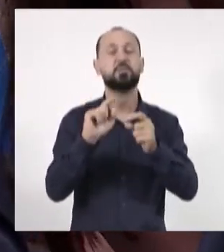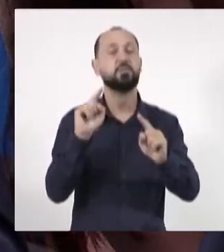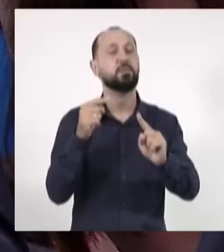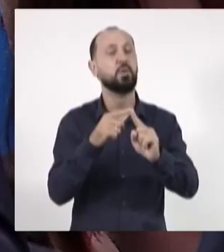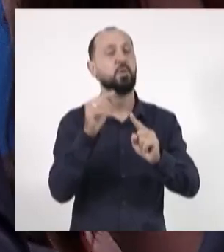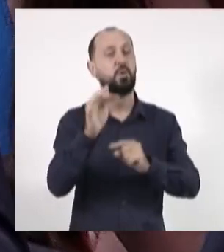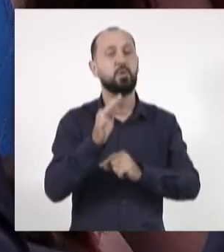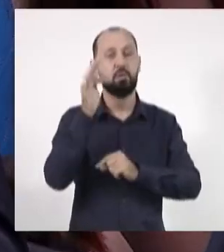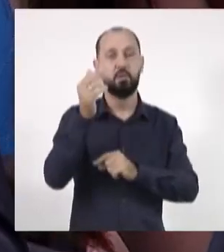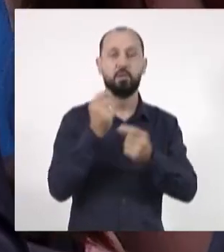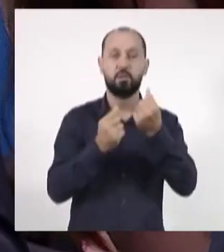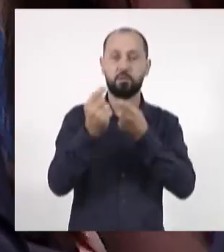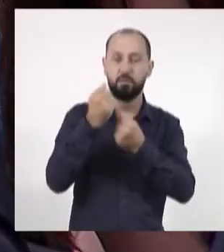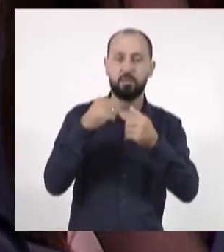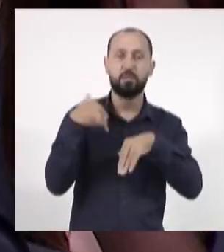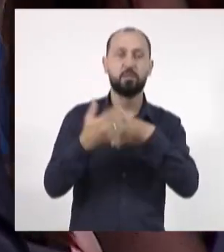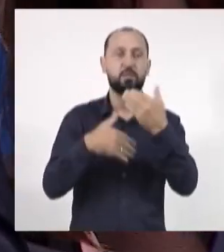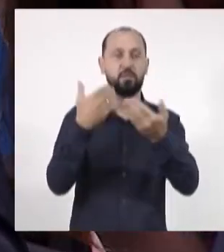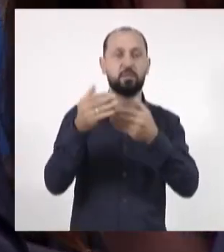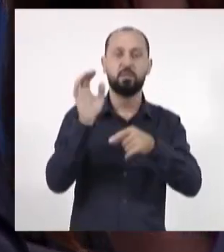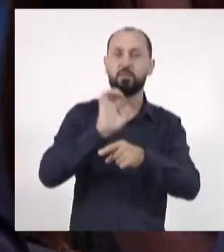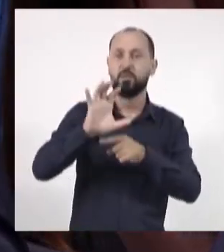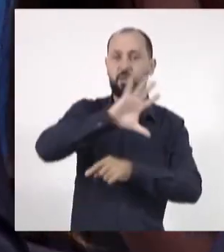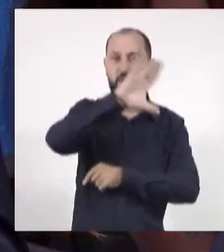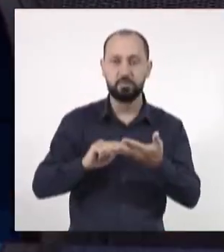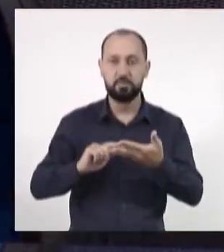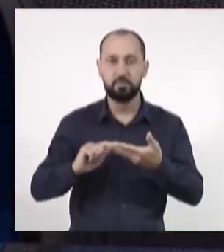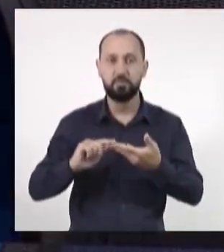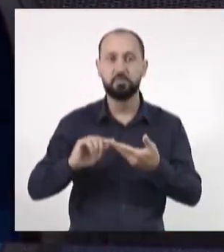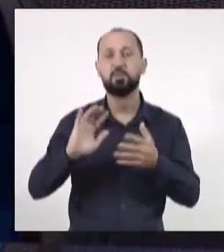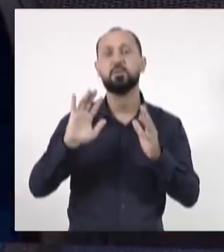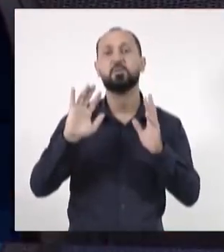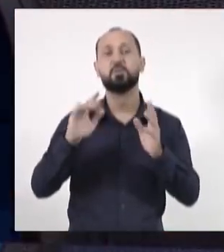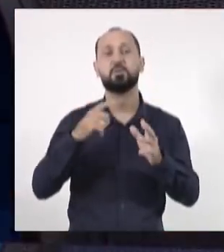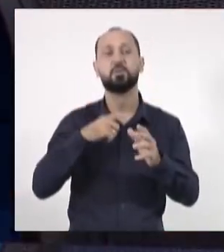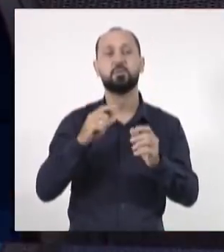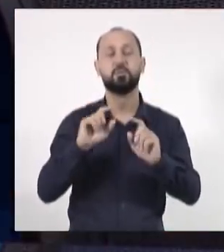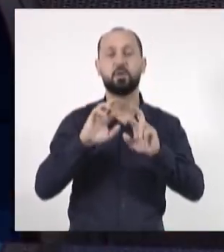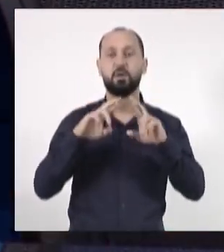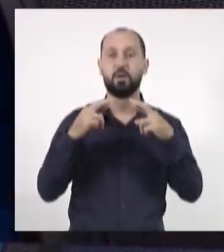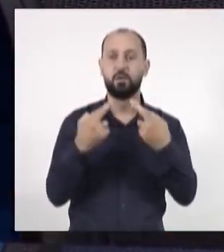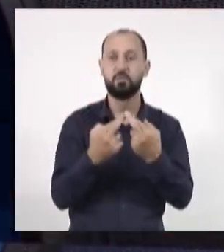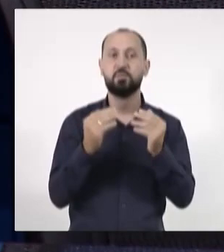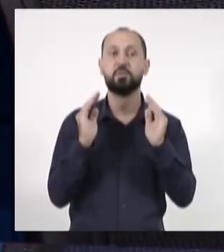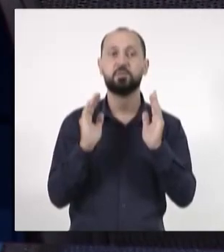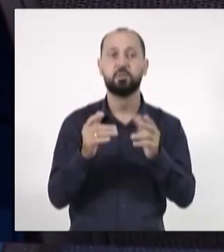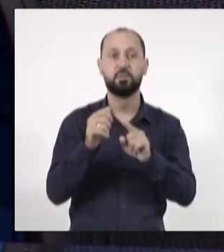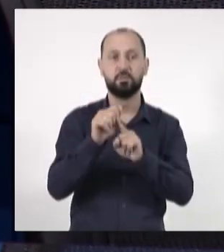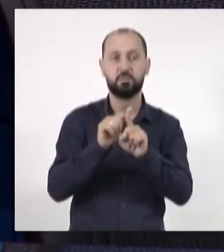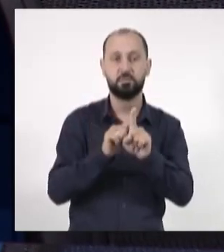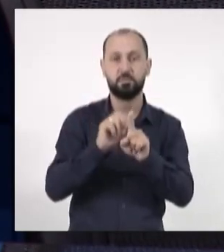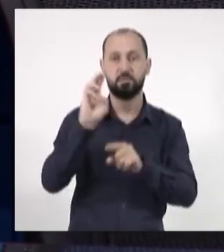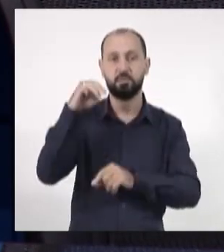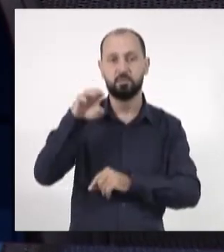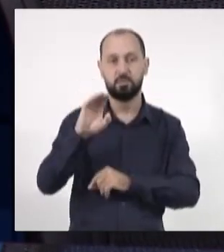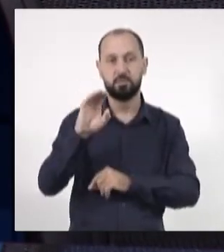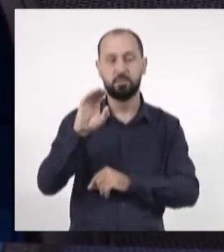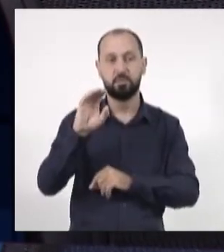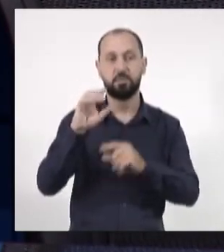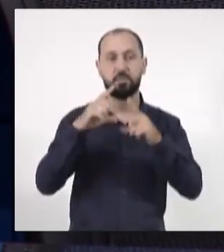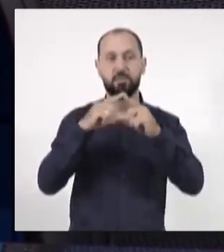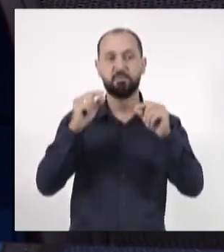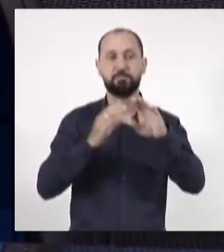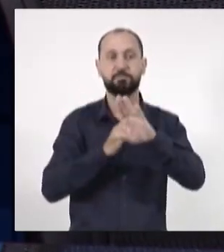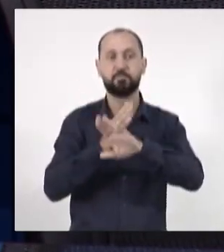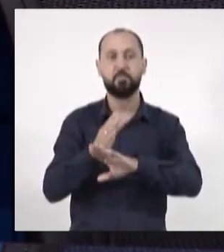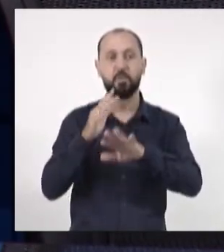ao futuro da economia, do desenvolvimento do Estado de Mato Grosso do Sul. Nós já estivemos reunidos no mês de março, em